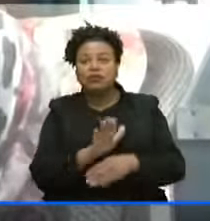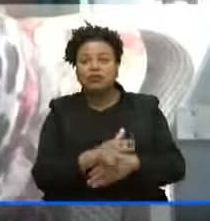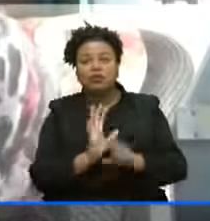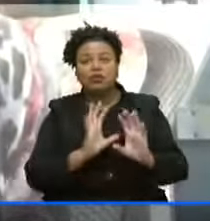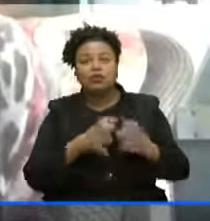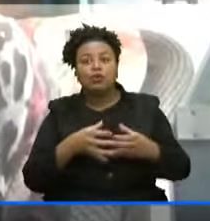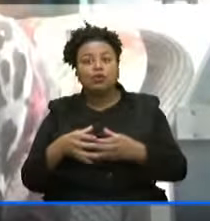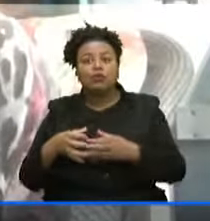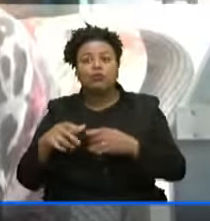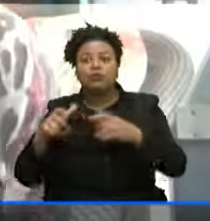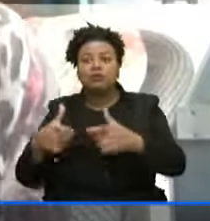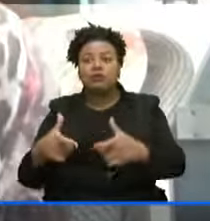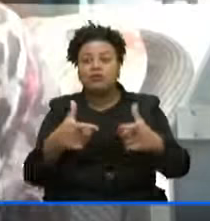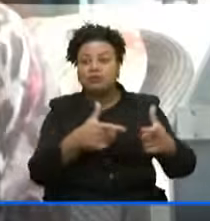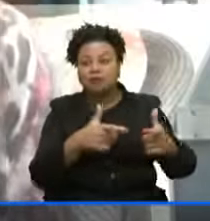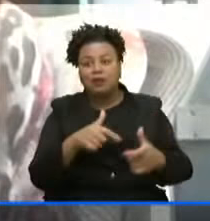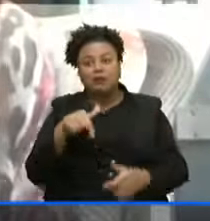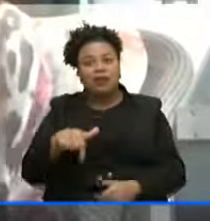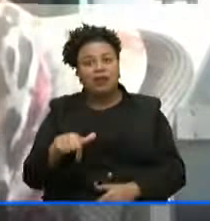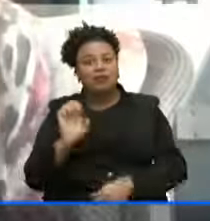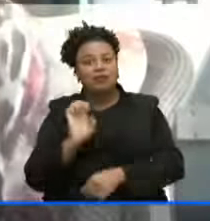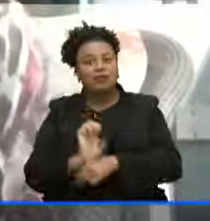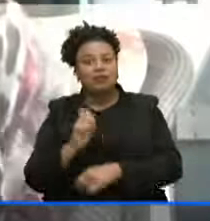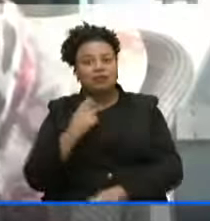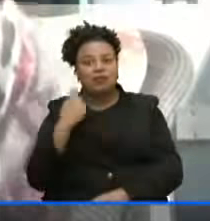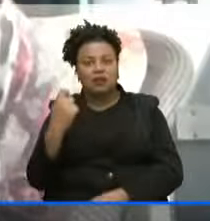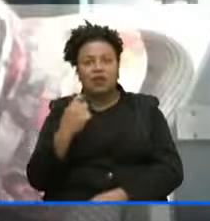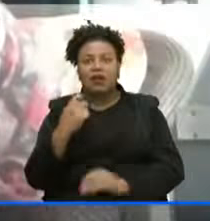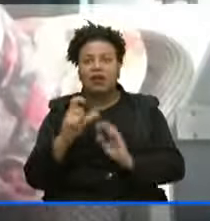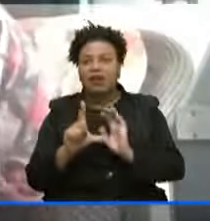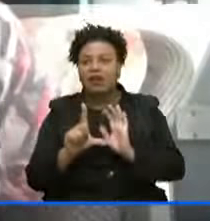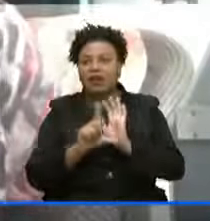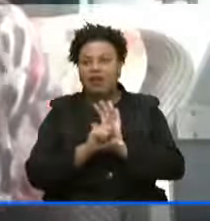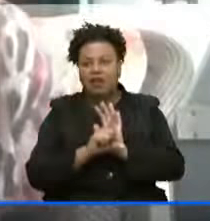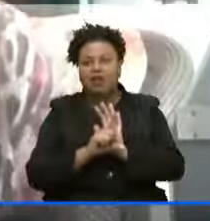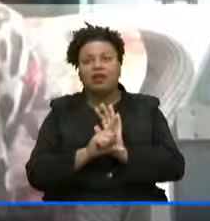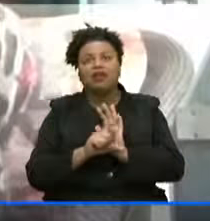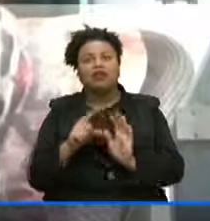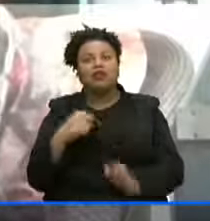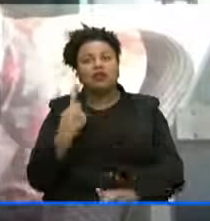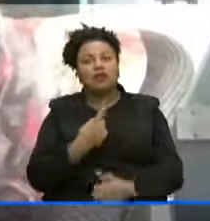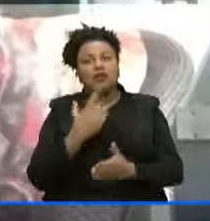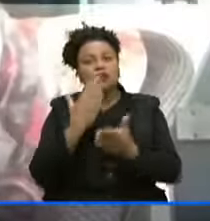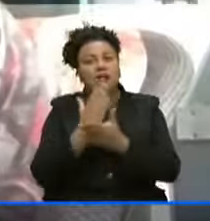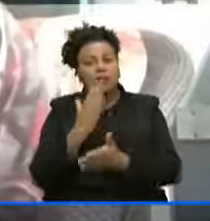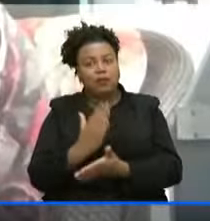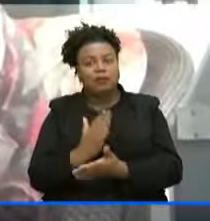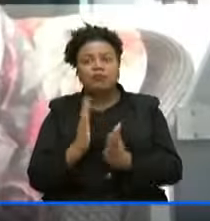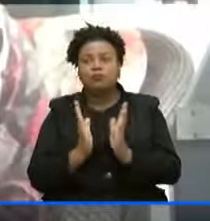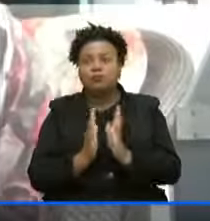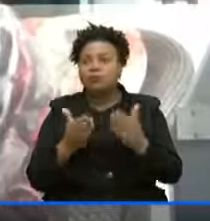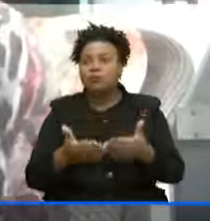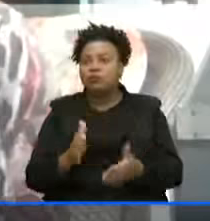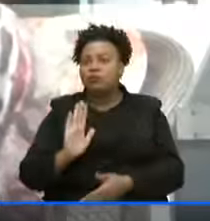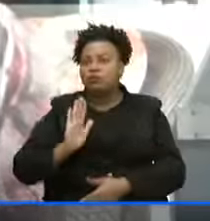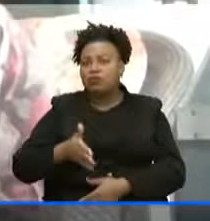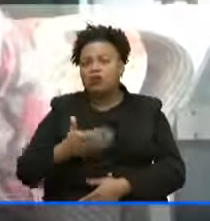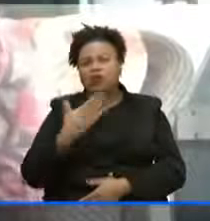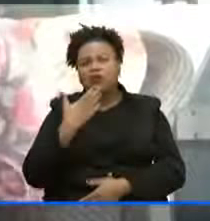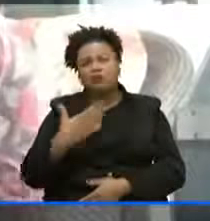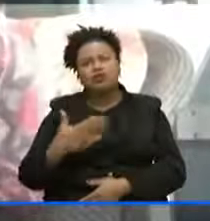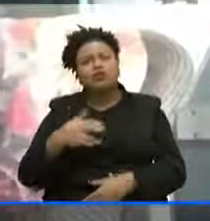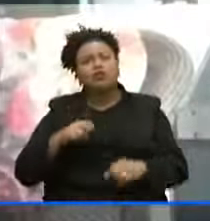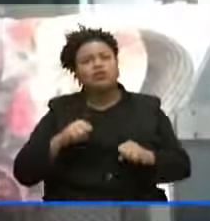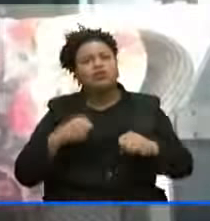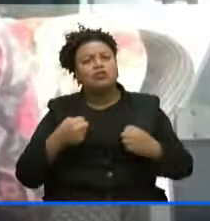grupos e espaços, né, aqui no Estado do Rio Grande do Sul, a lei, né, nós todos aprovamos nas comissões e queria pedir o